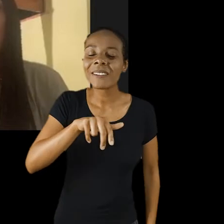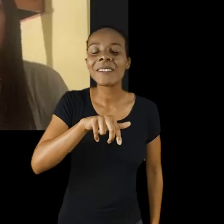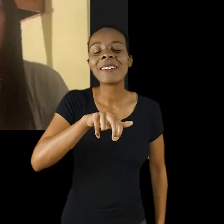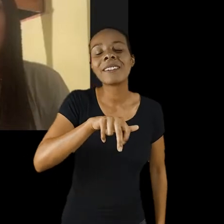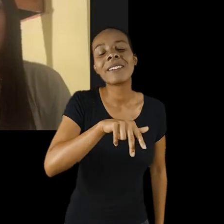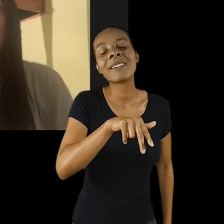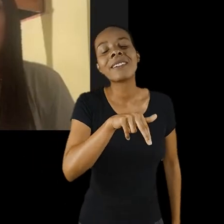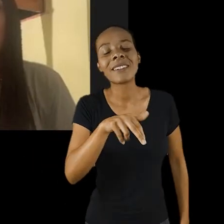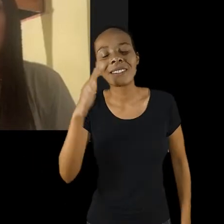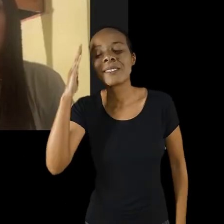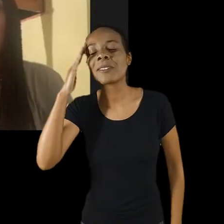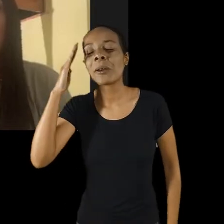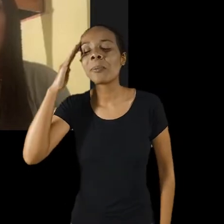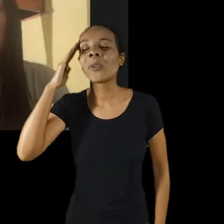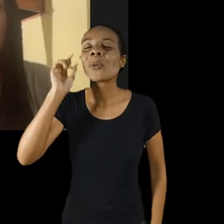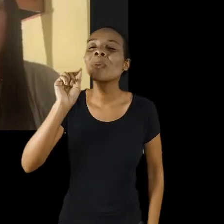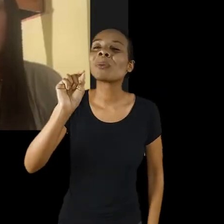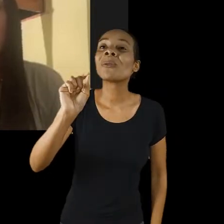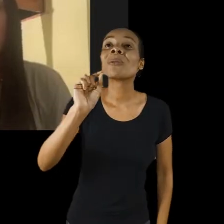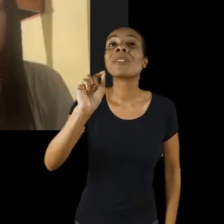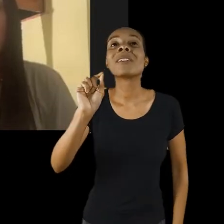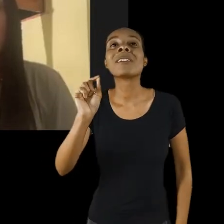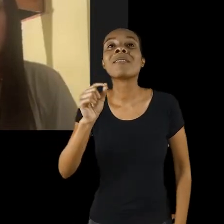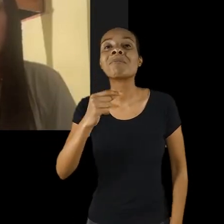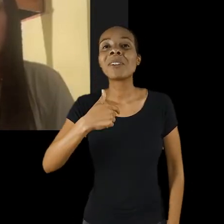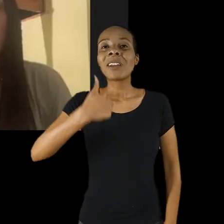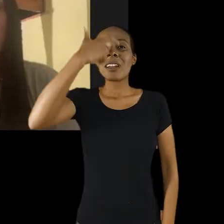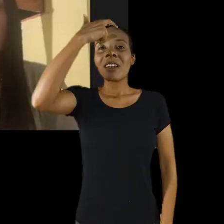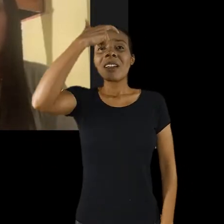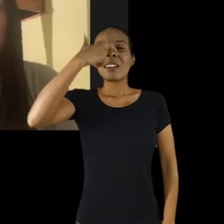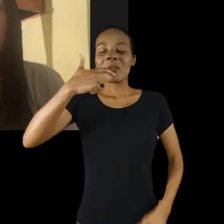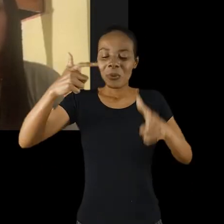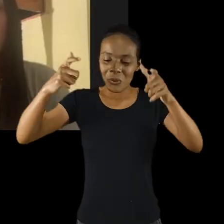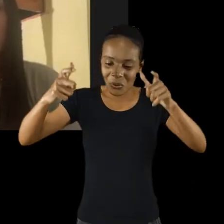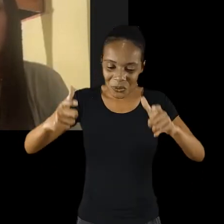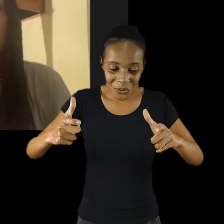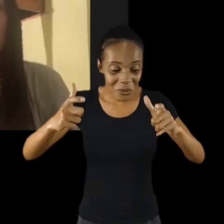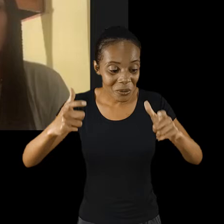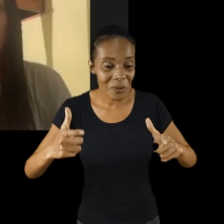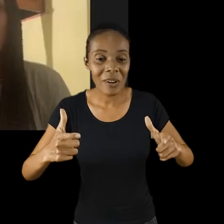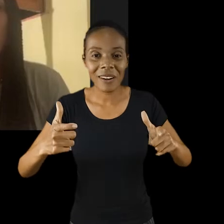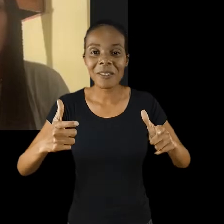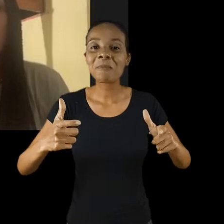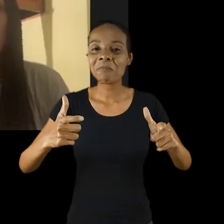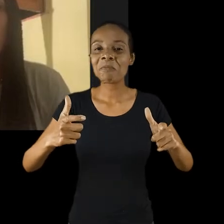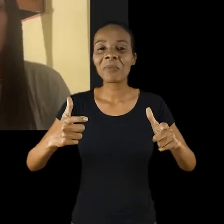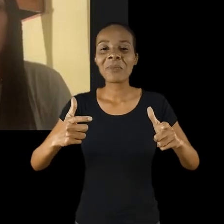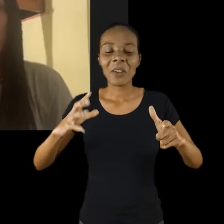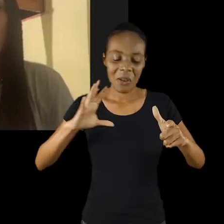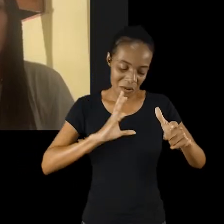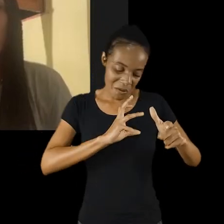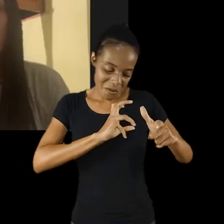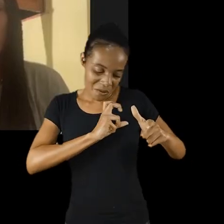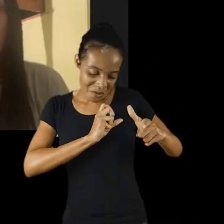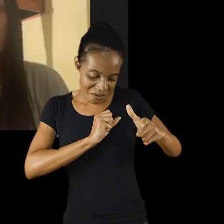vou, num só lugar estou, guardado em meu amor, meu próprio